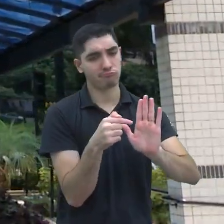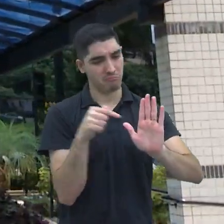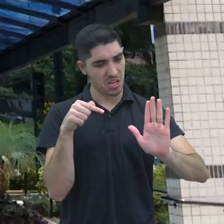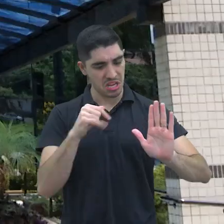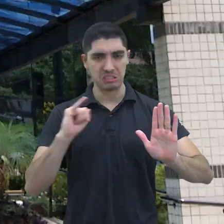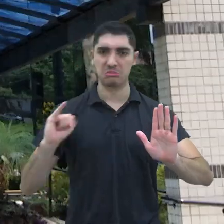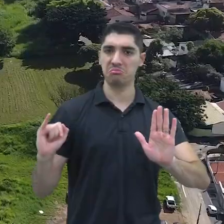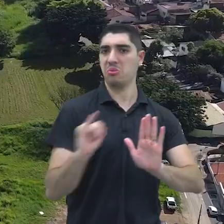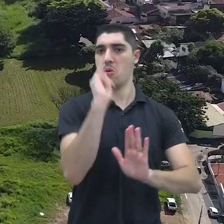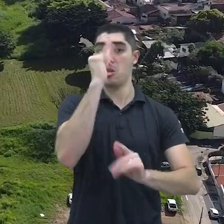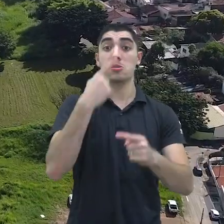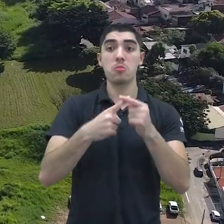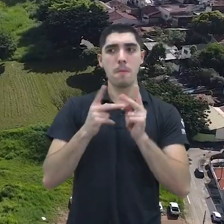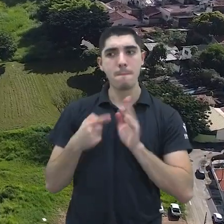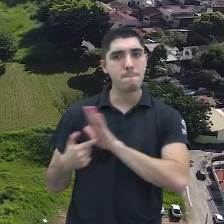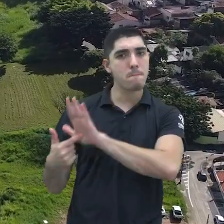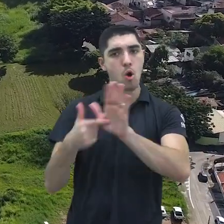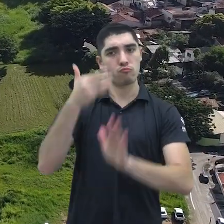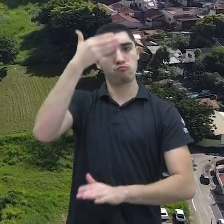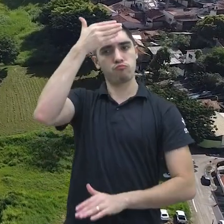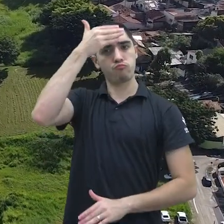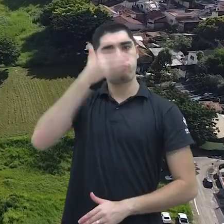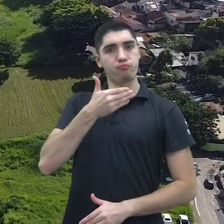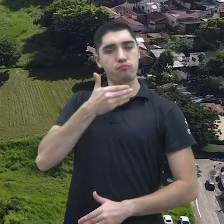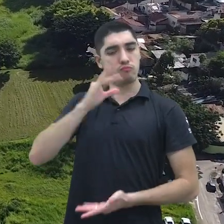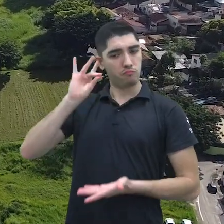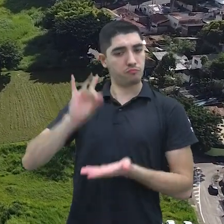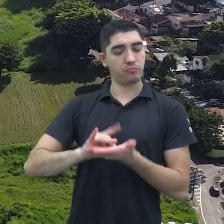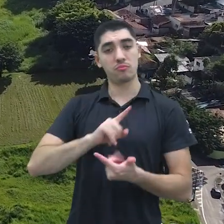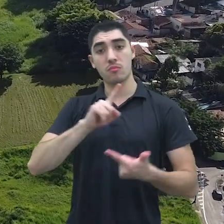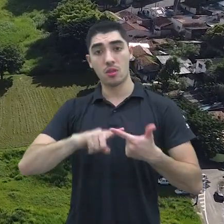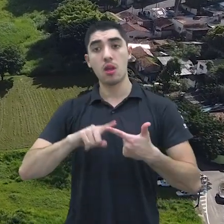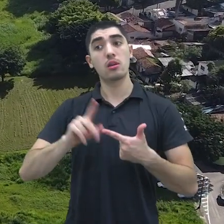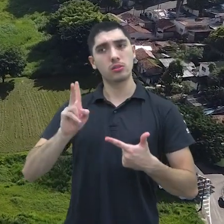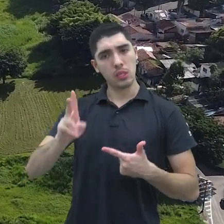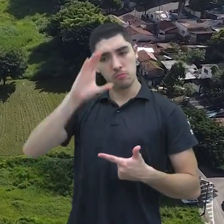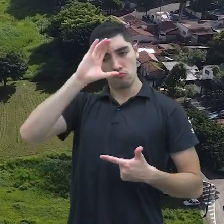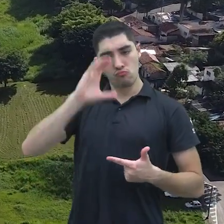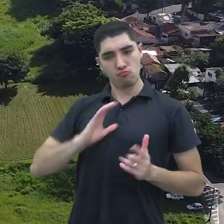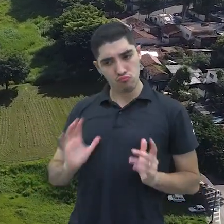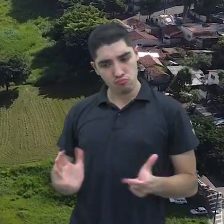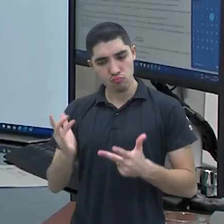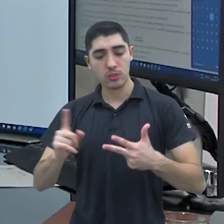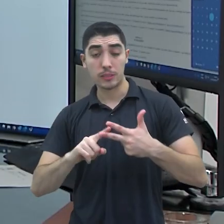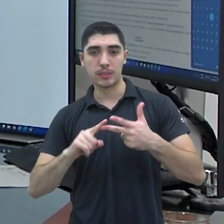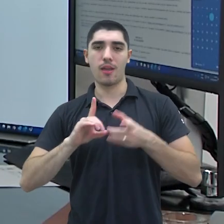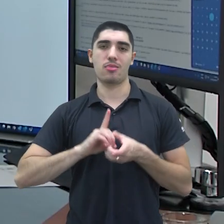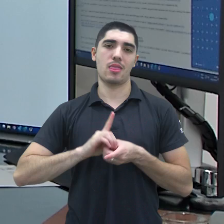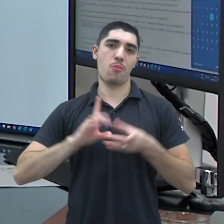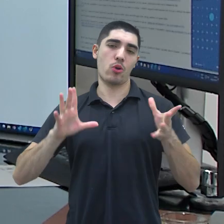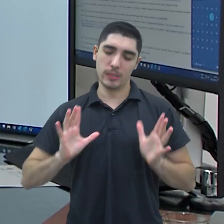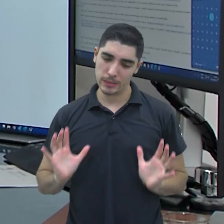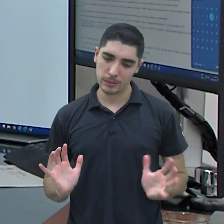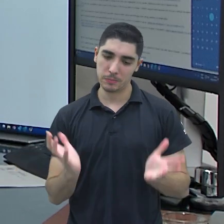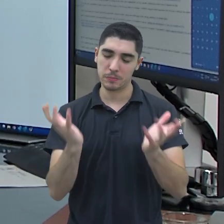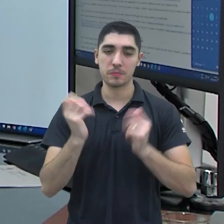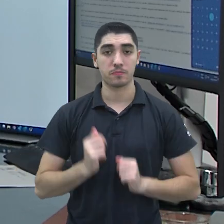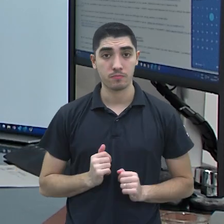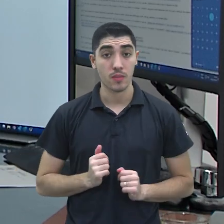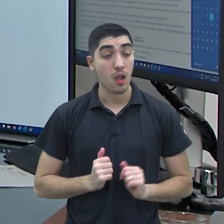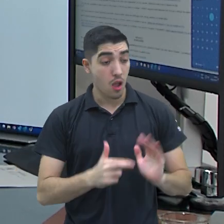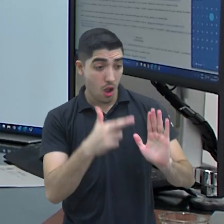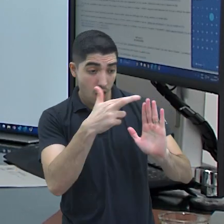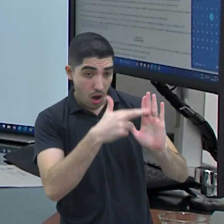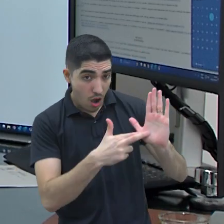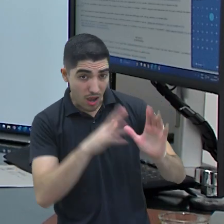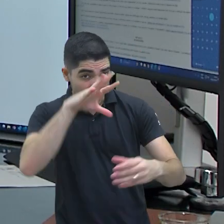um exemplo no trabalho de transparência, cidadania e cumprimento da democracia. O regimento interno ele faz parte